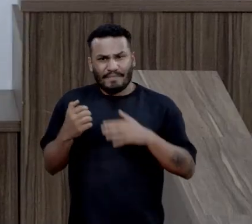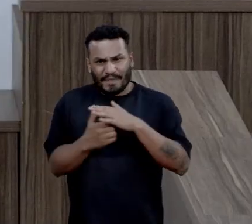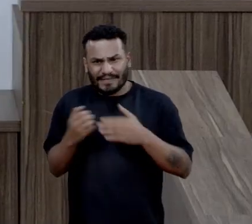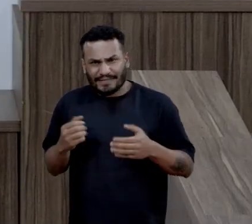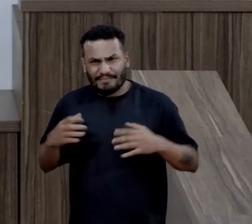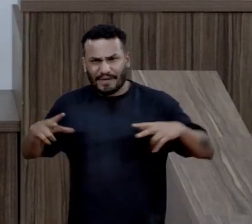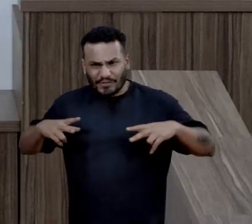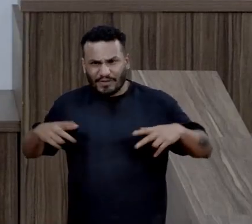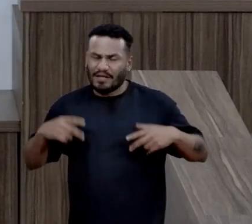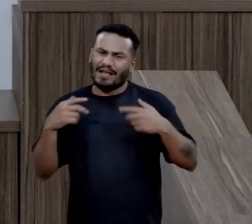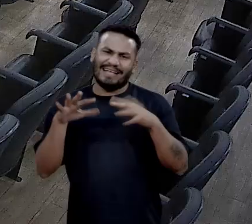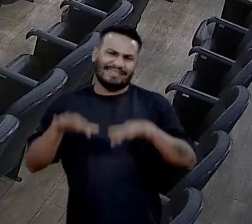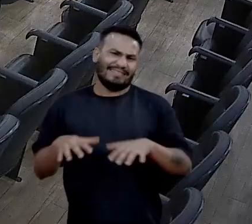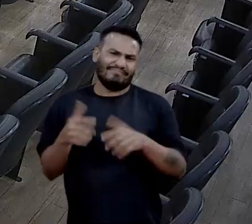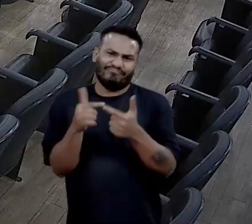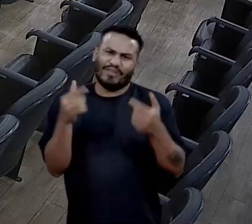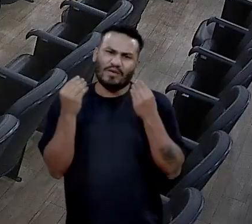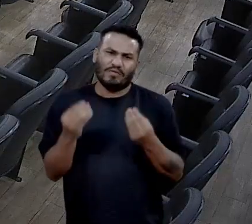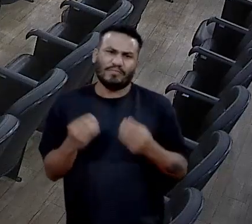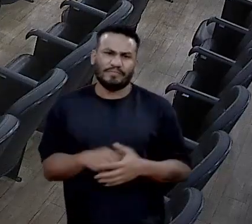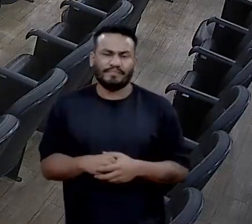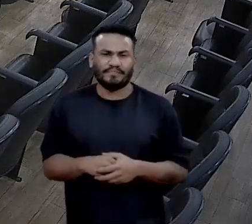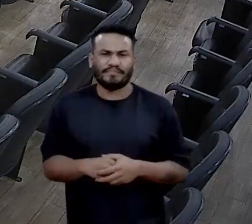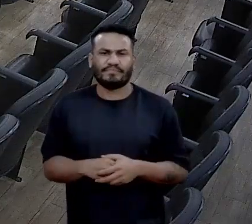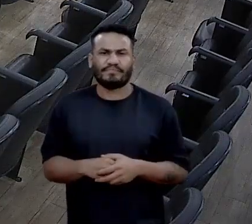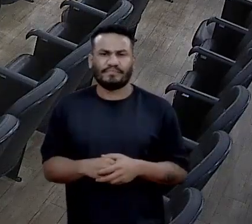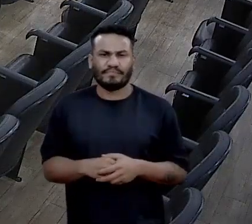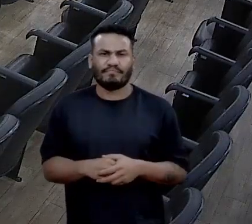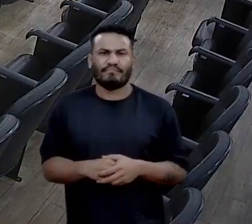do jeito que está, não dá para deixar. Obrigado.